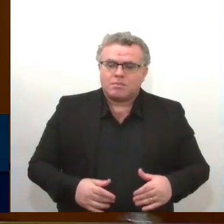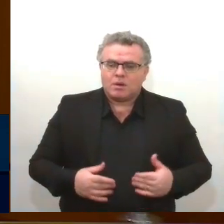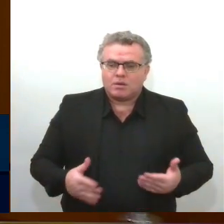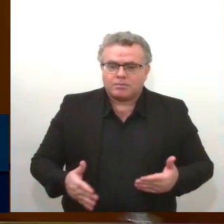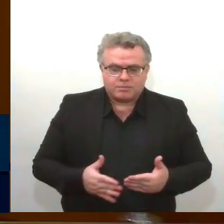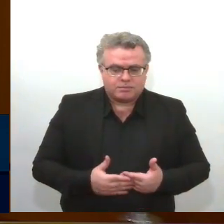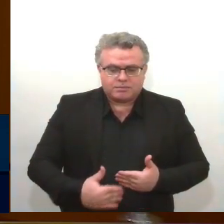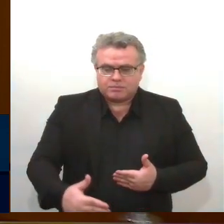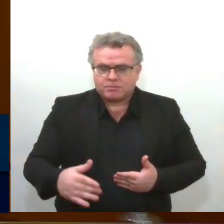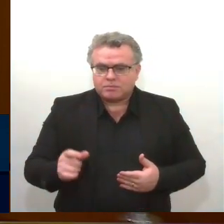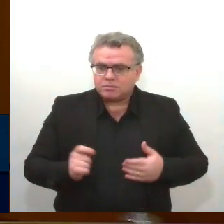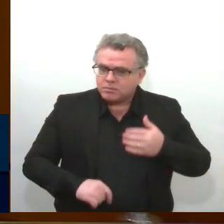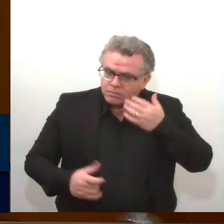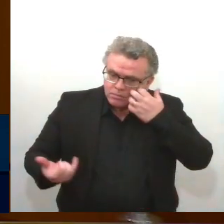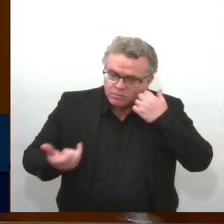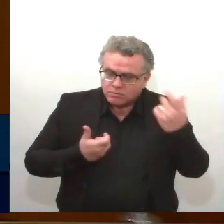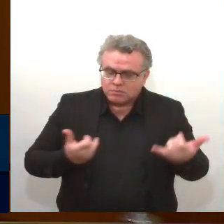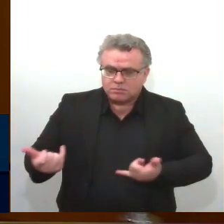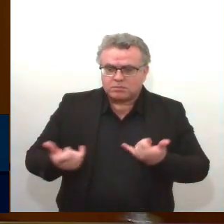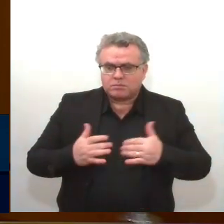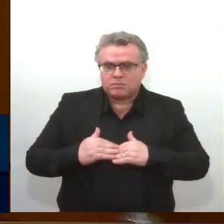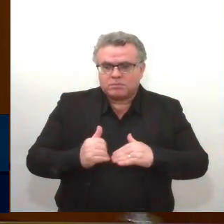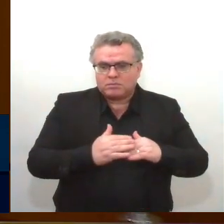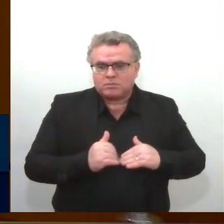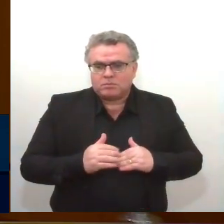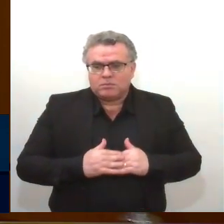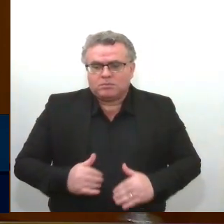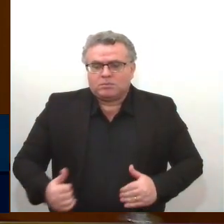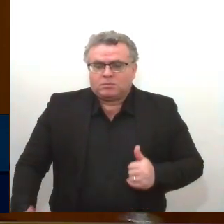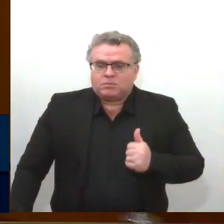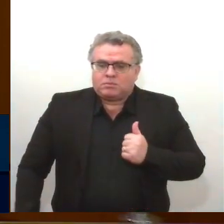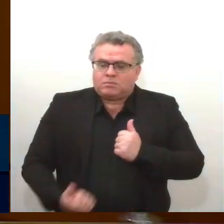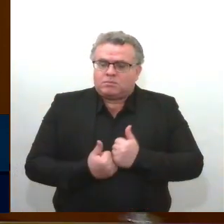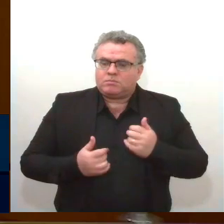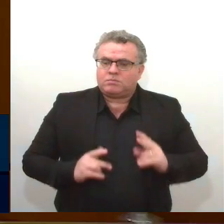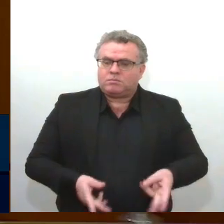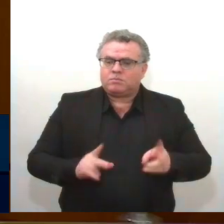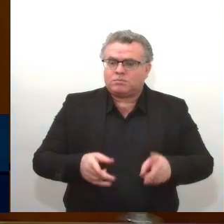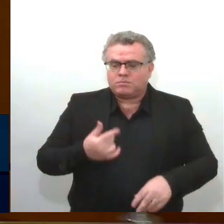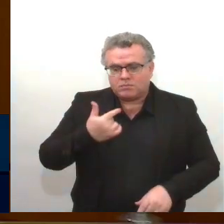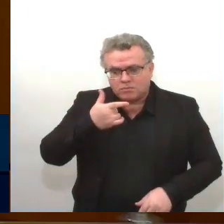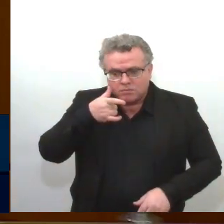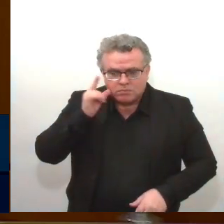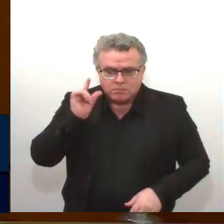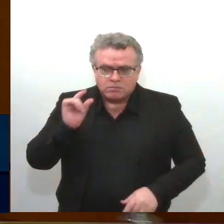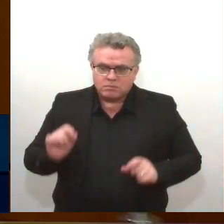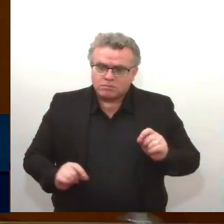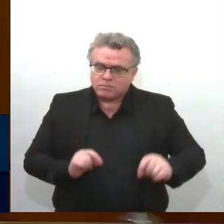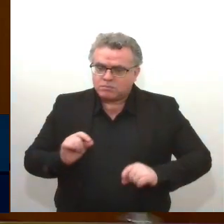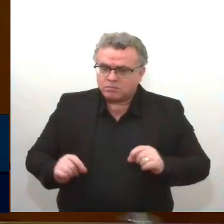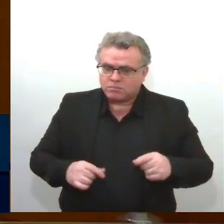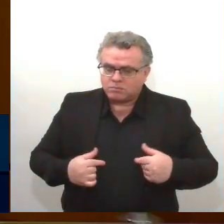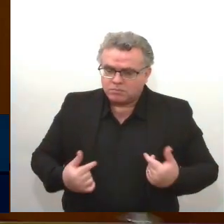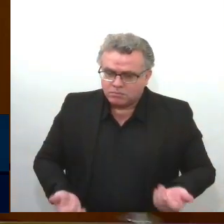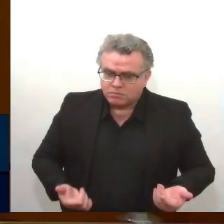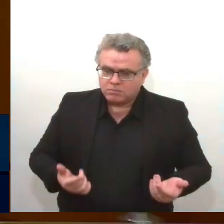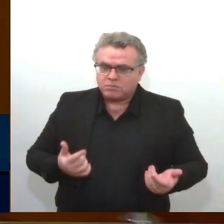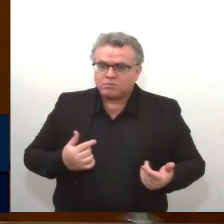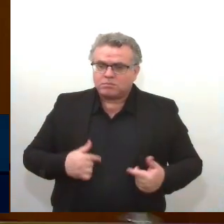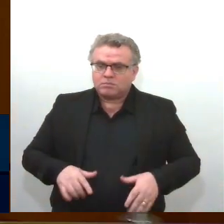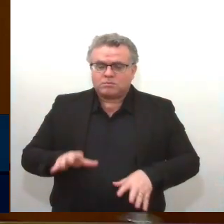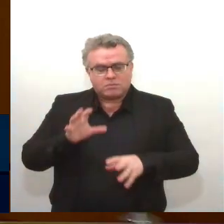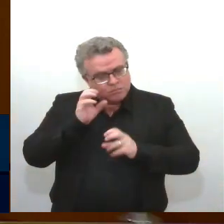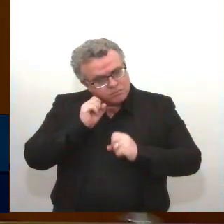de carinho de apoio ontem no próprio dia da eleição fiz questão de dormir Em Ribeirópolis Ontem passei o dia